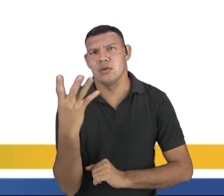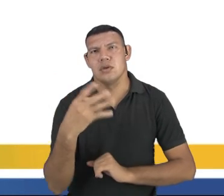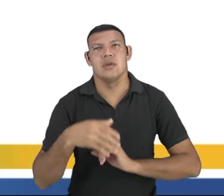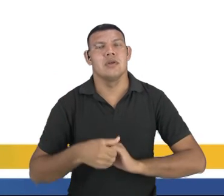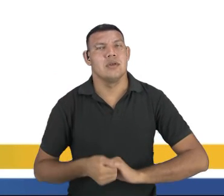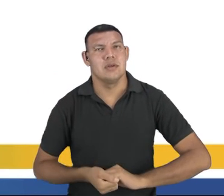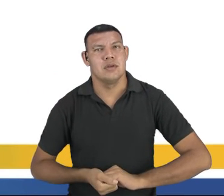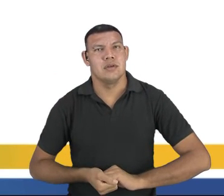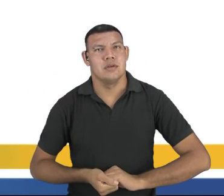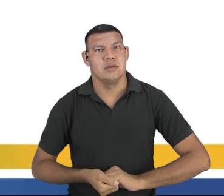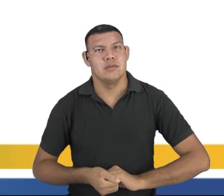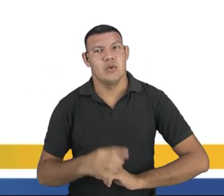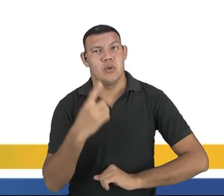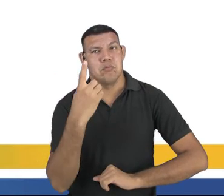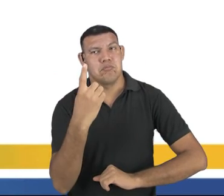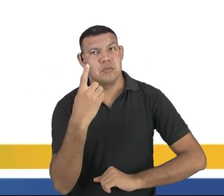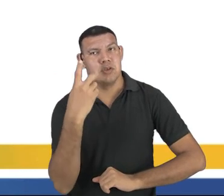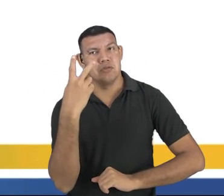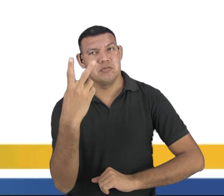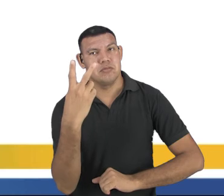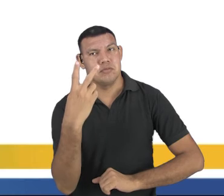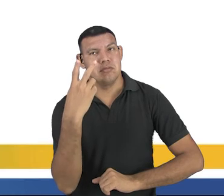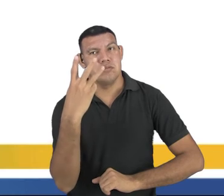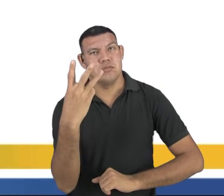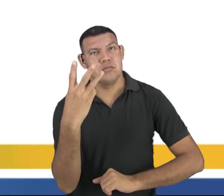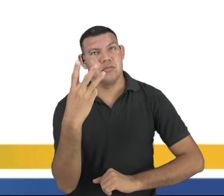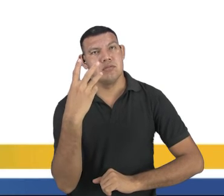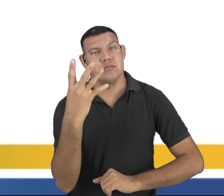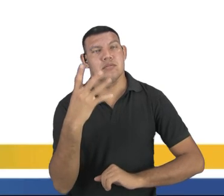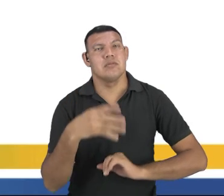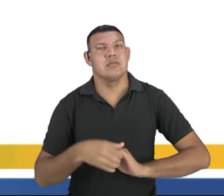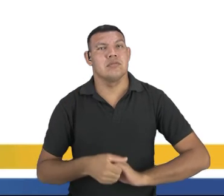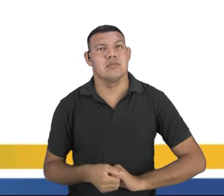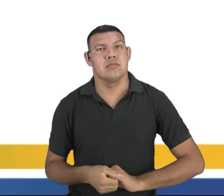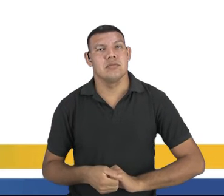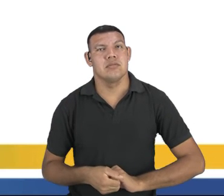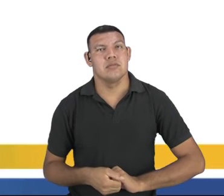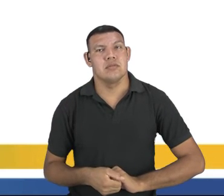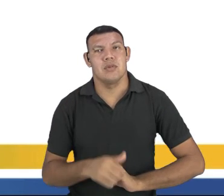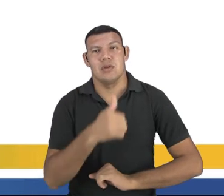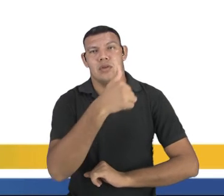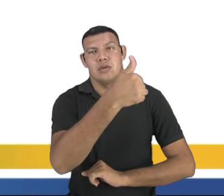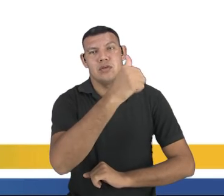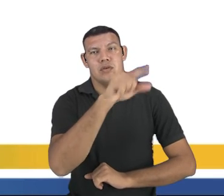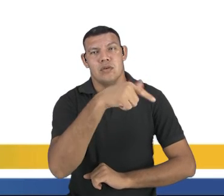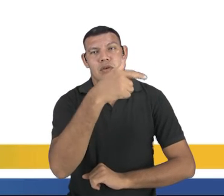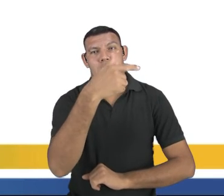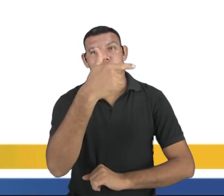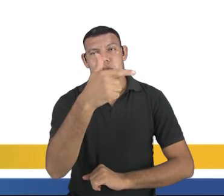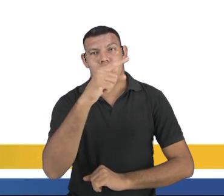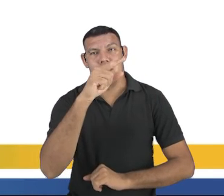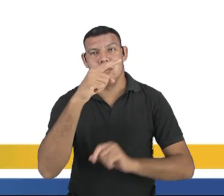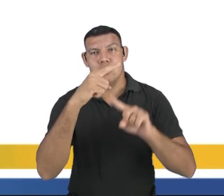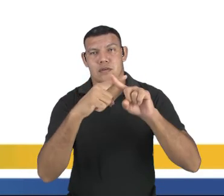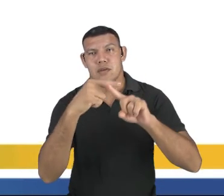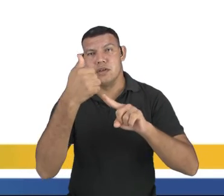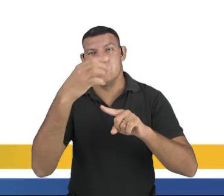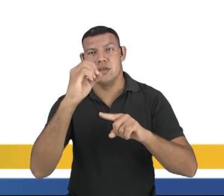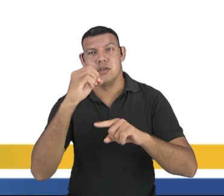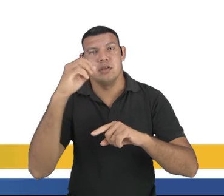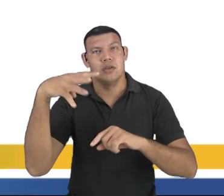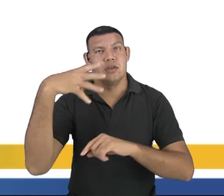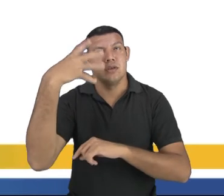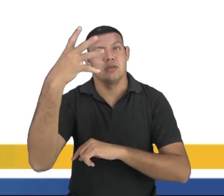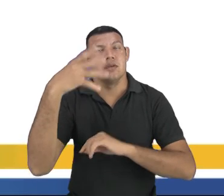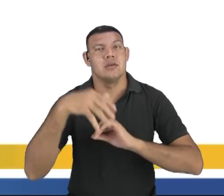final, 1, 2, 3, 4. Então, ficou 1,2 vezes 10 a quarta, vezes o bolo que deu